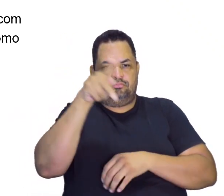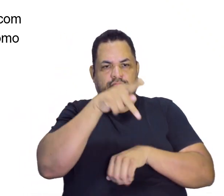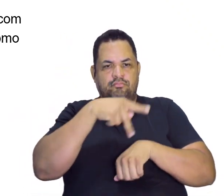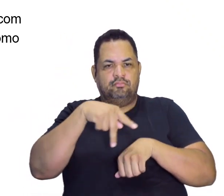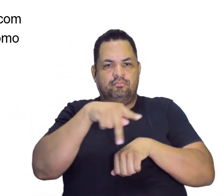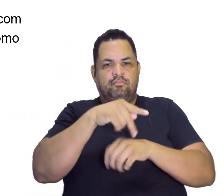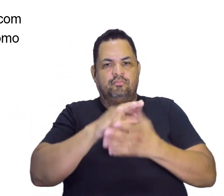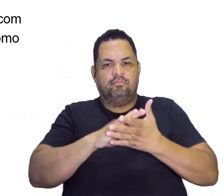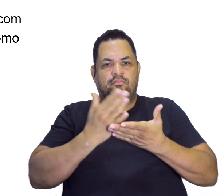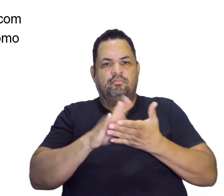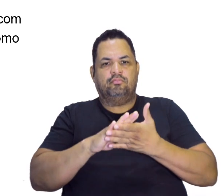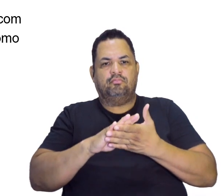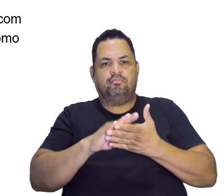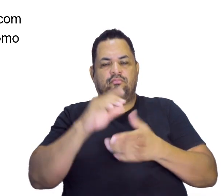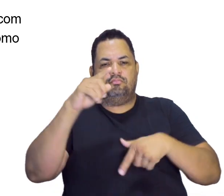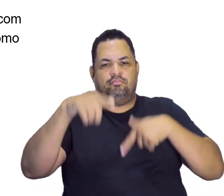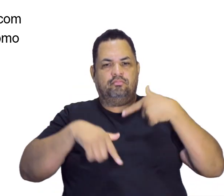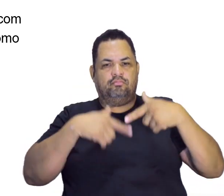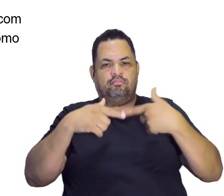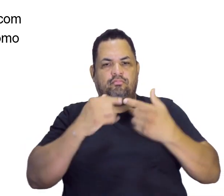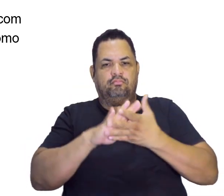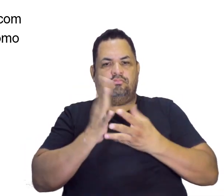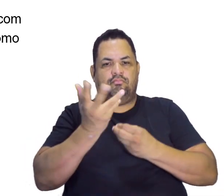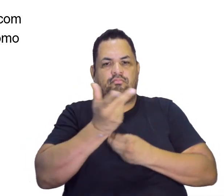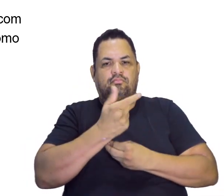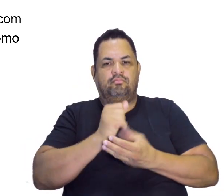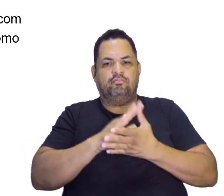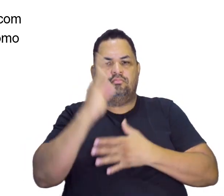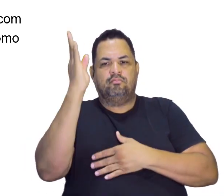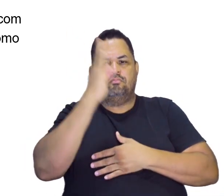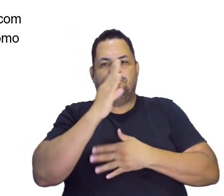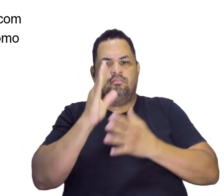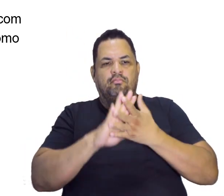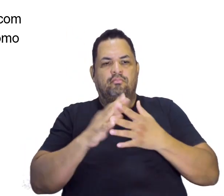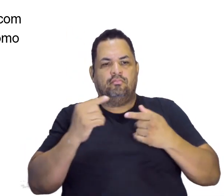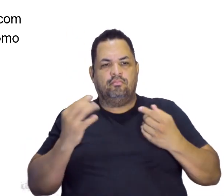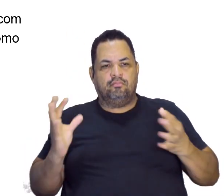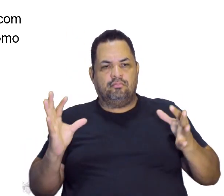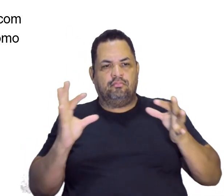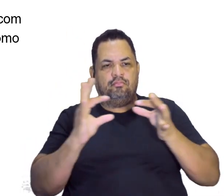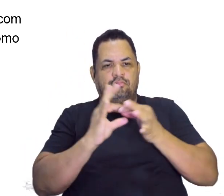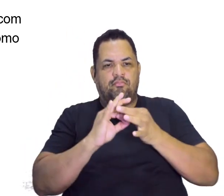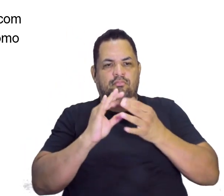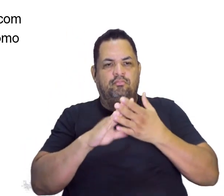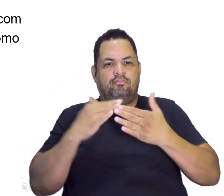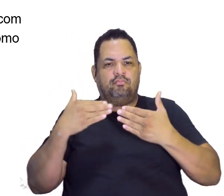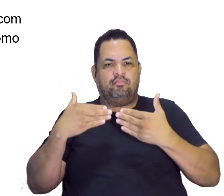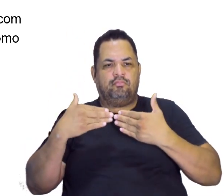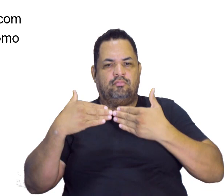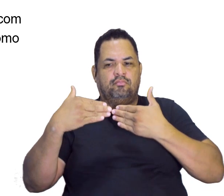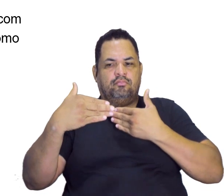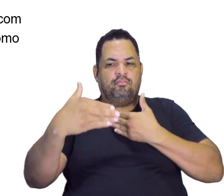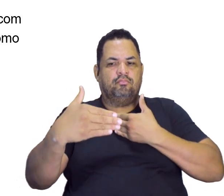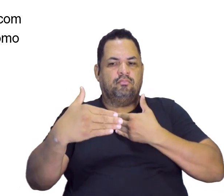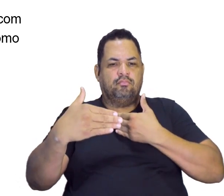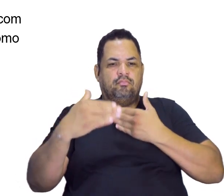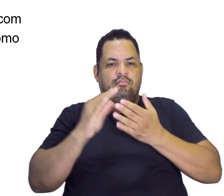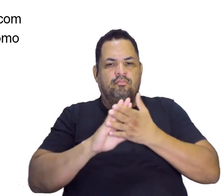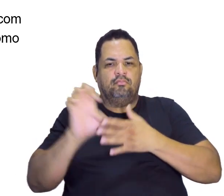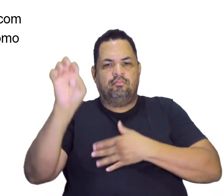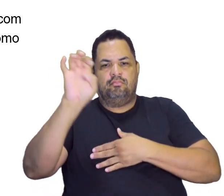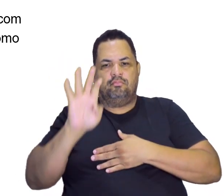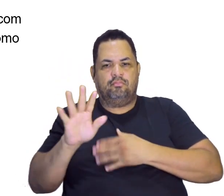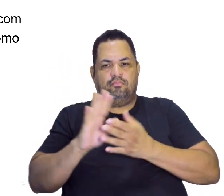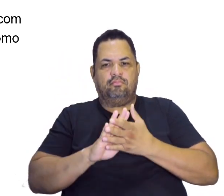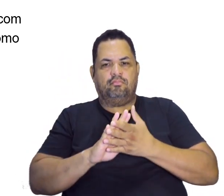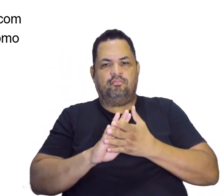arte brasileira afinada com as tendências vanguardistas europeias,